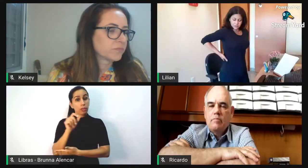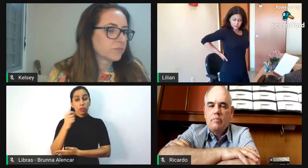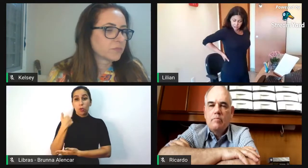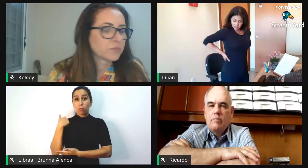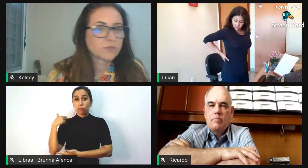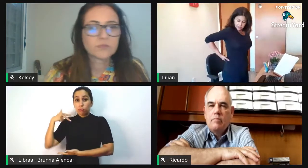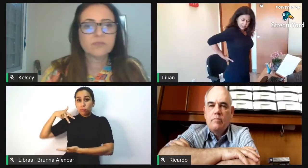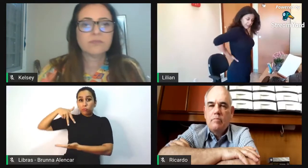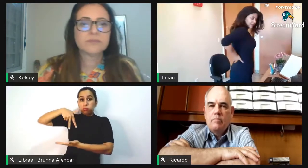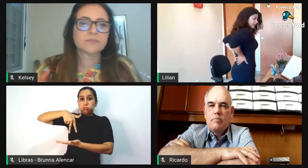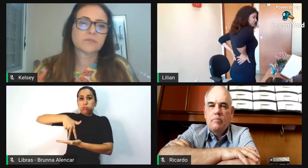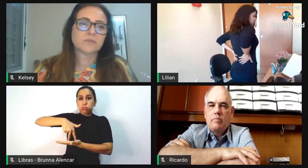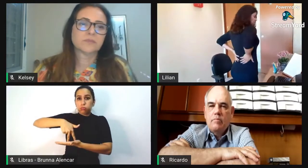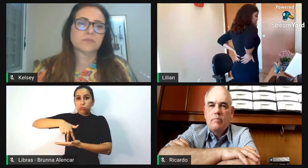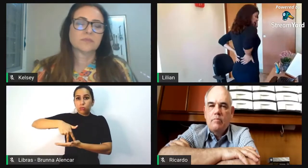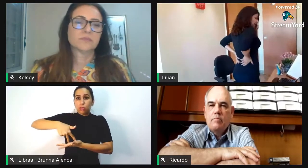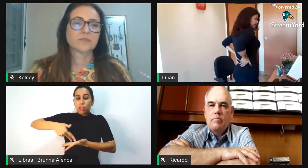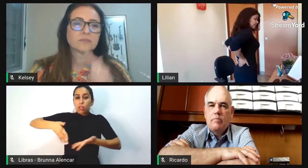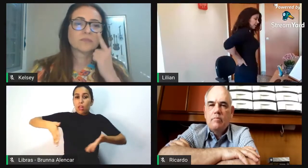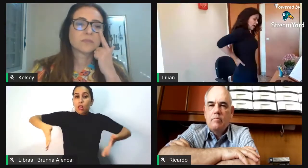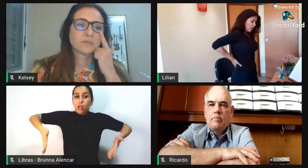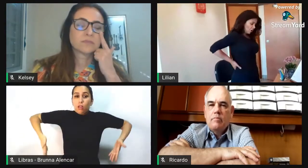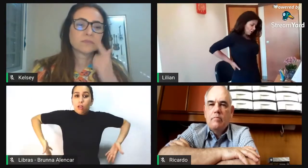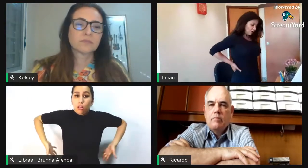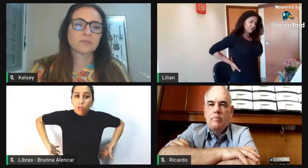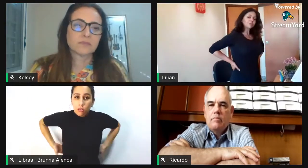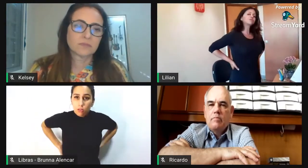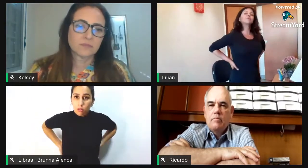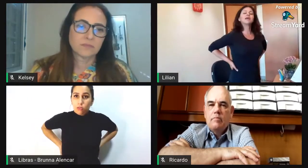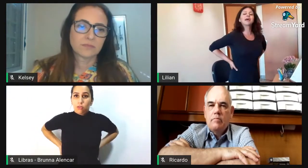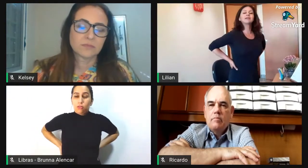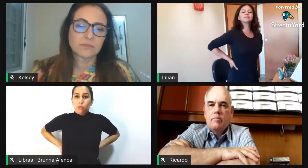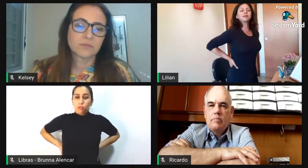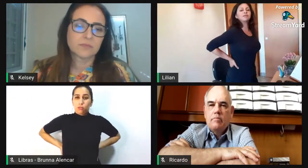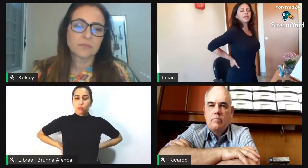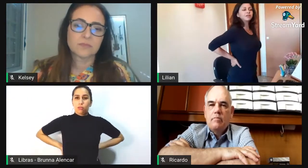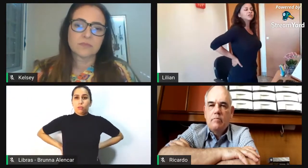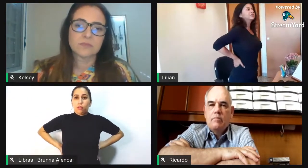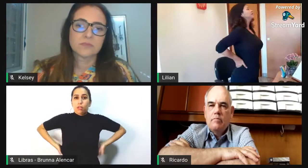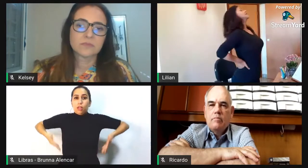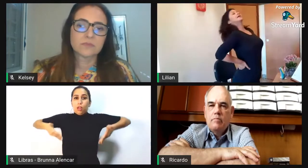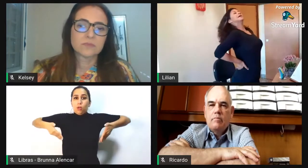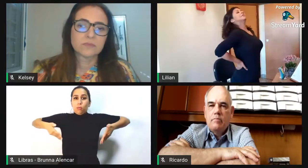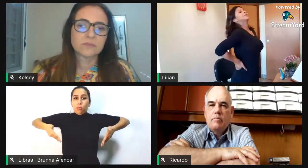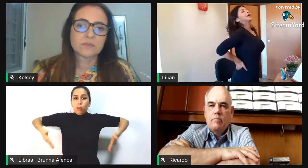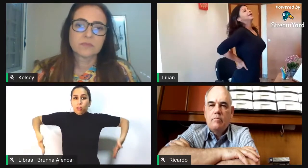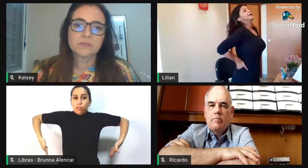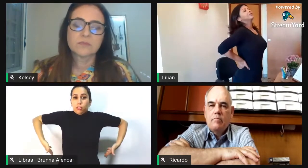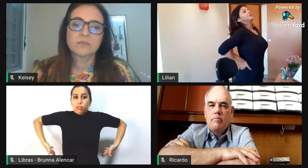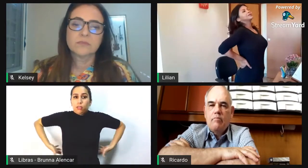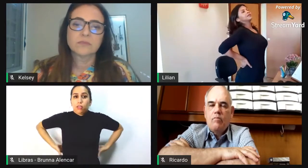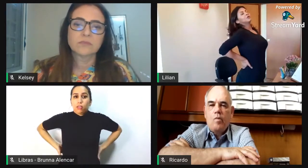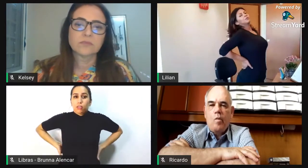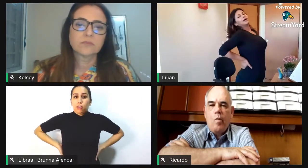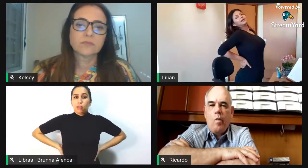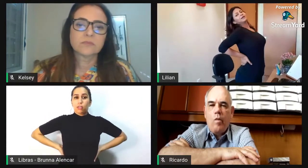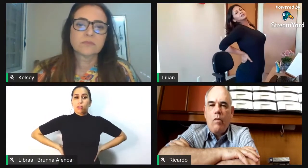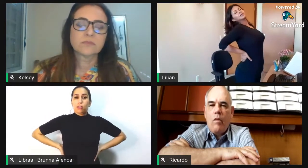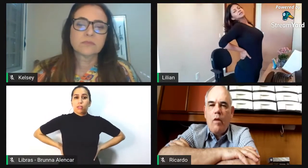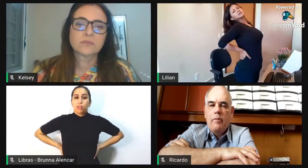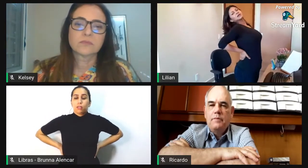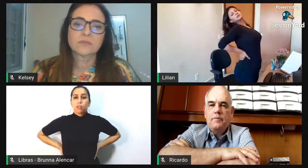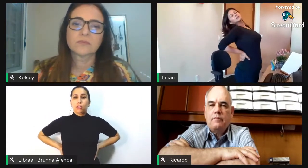as mãos aqui na minha região, tá? Coloco os meus polegares para frente, né? E eu vou fazer